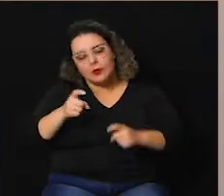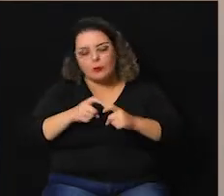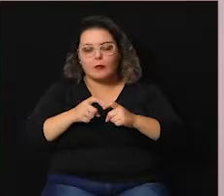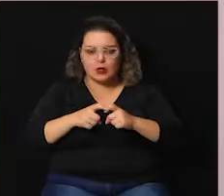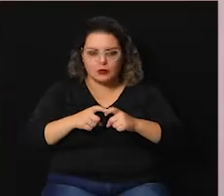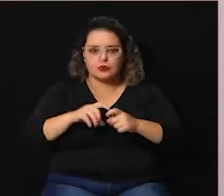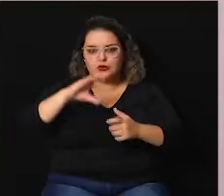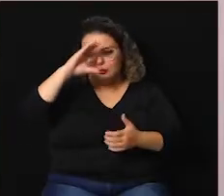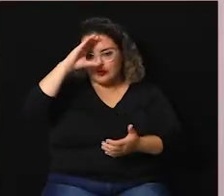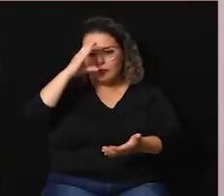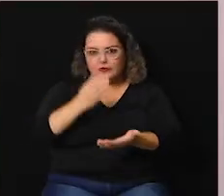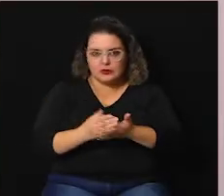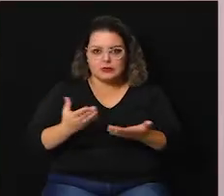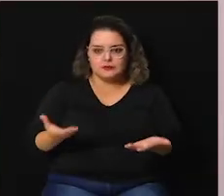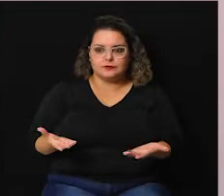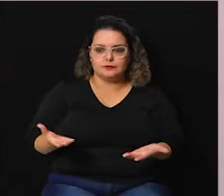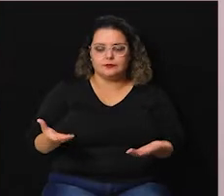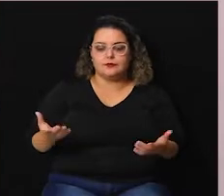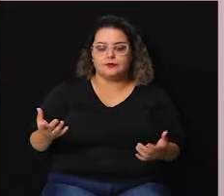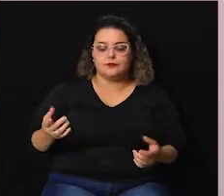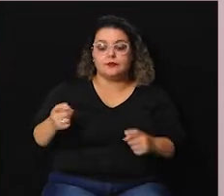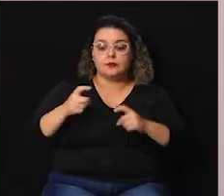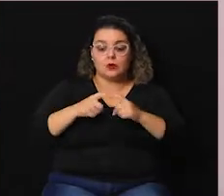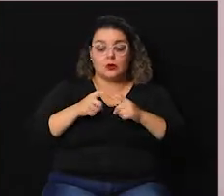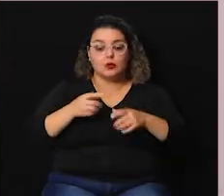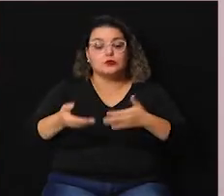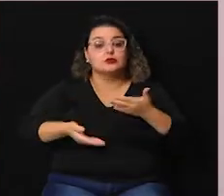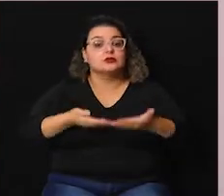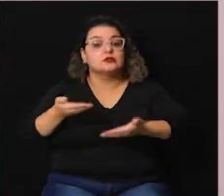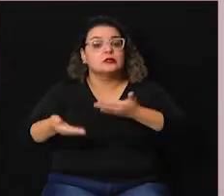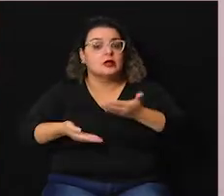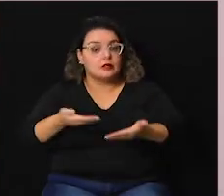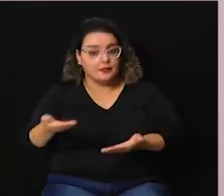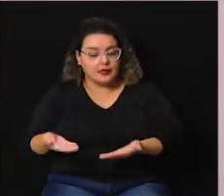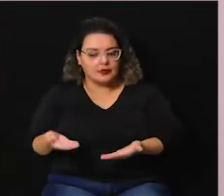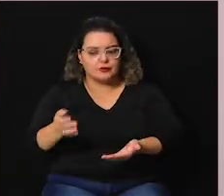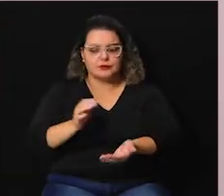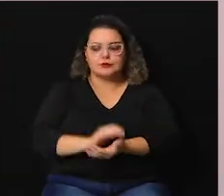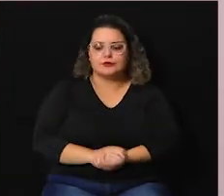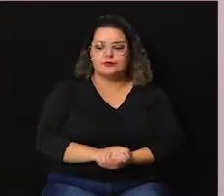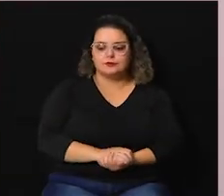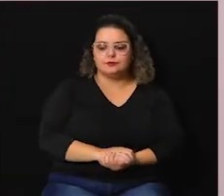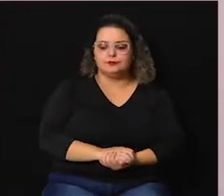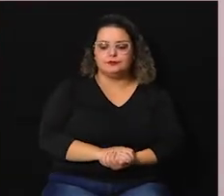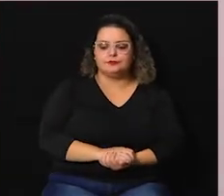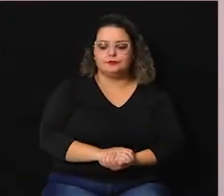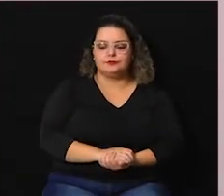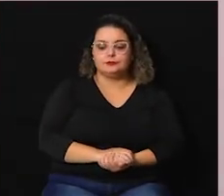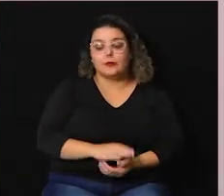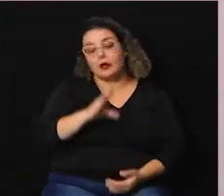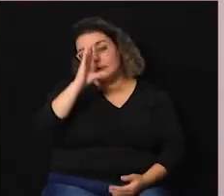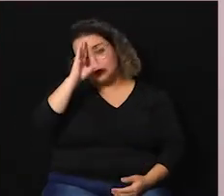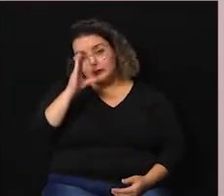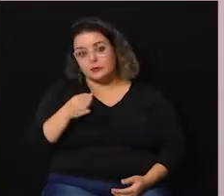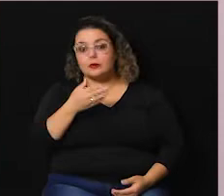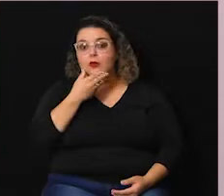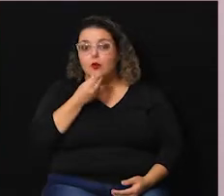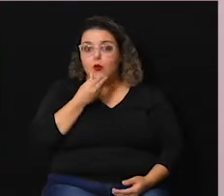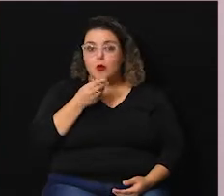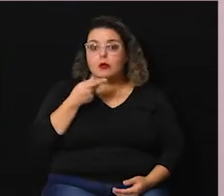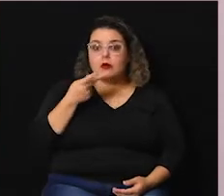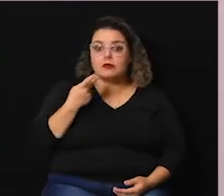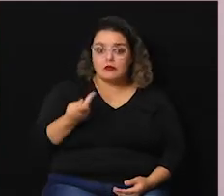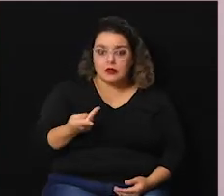confiança. E doutor, voltando aí no tratamento, quando principalmente o homem, né, reclama dos